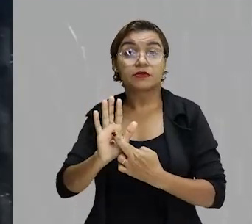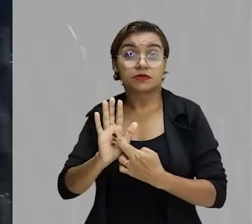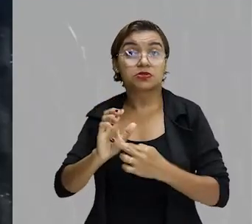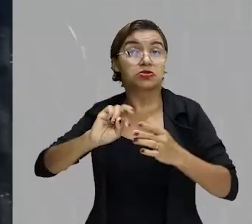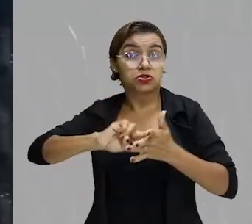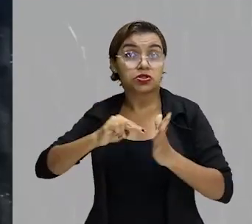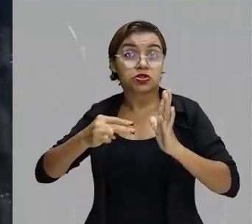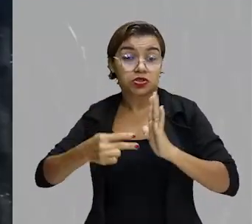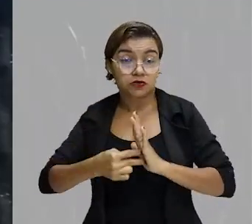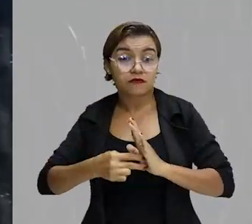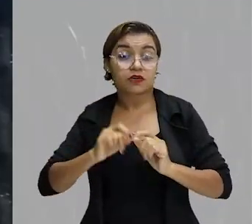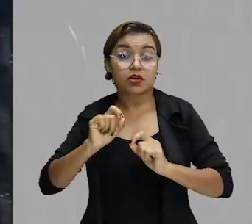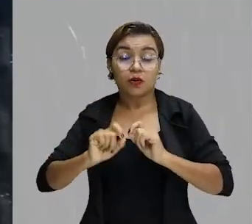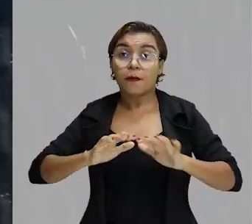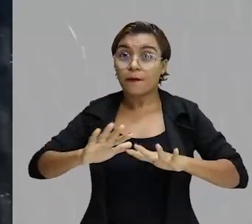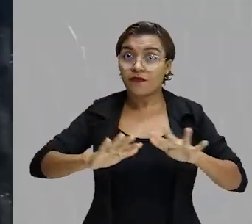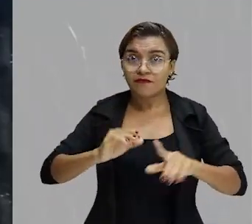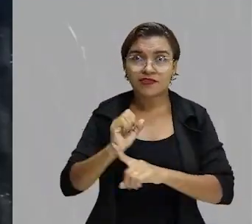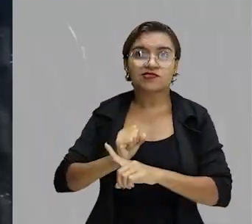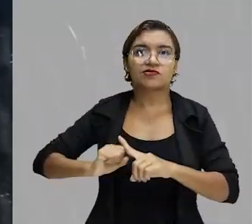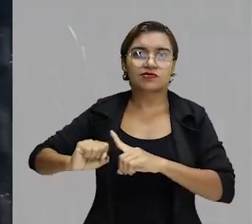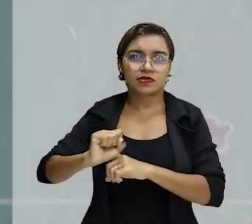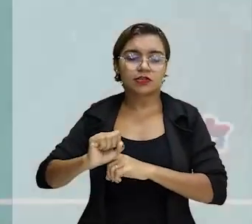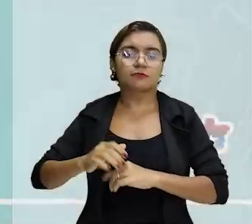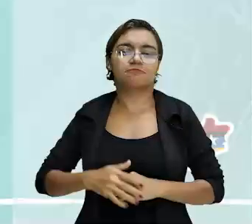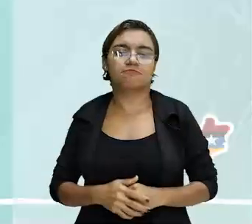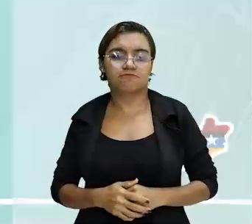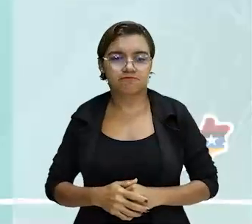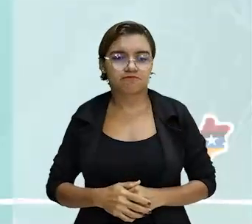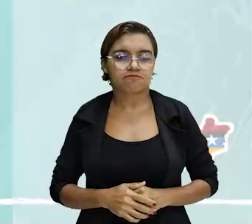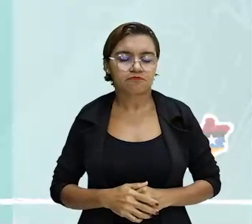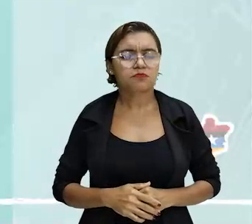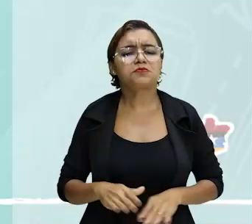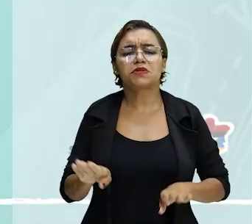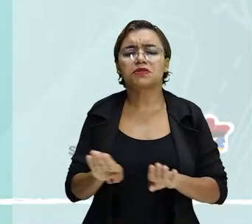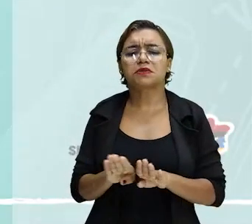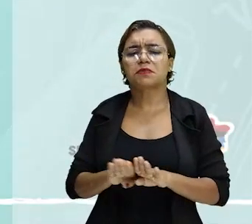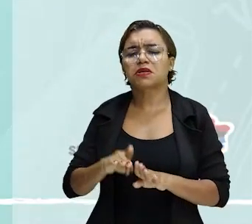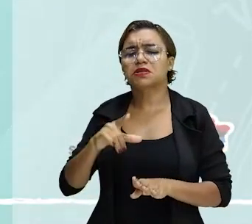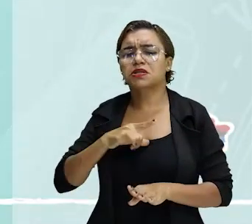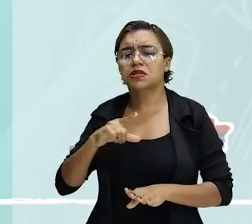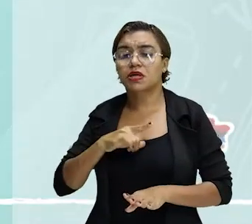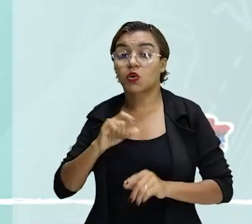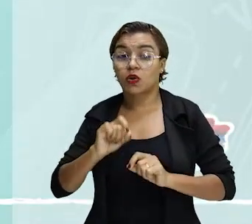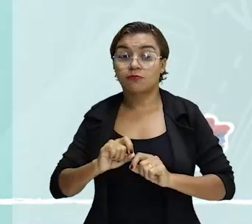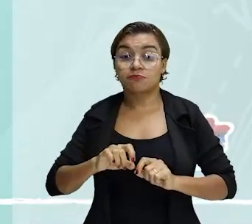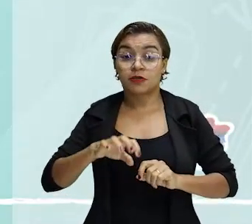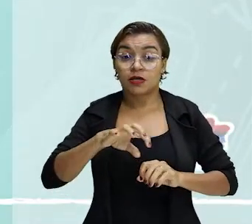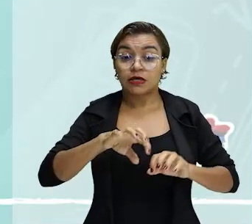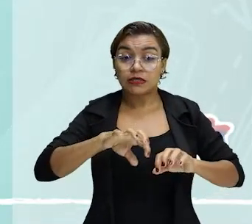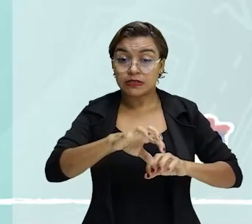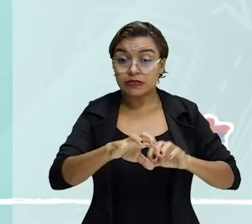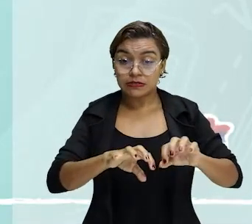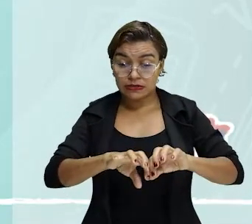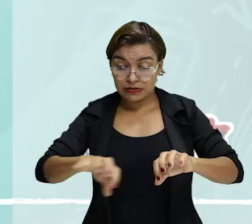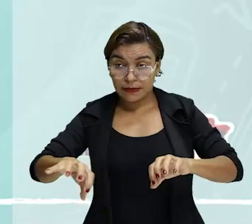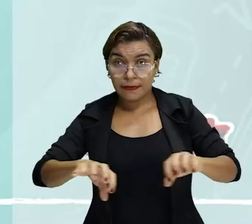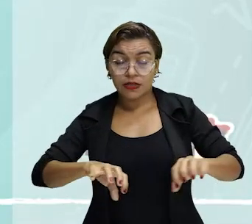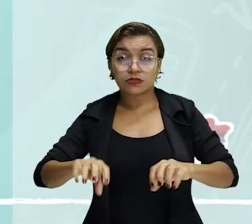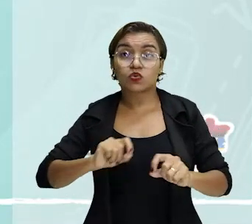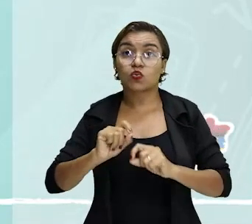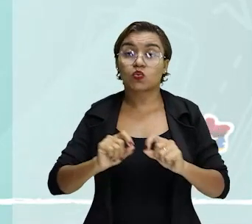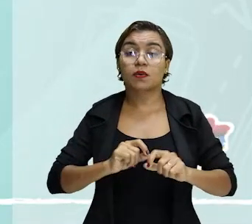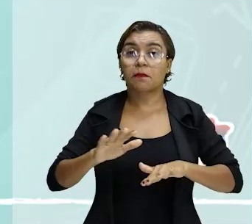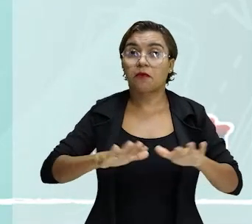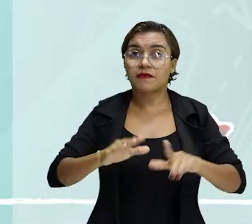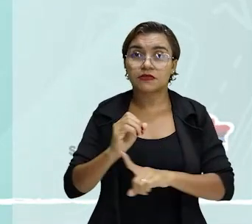que significa os movimentos sociais. E aí existe uma separação nesses movimentos sociais que a